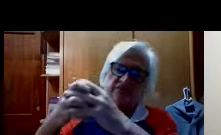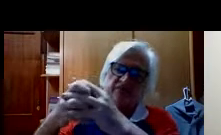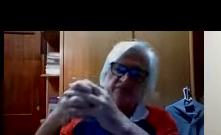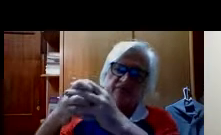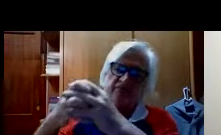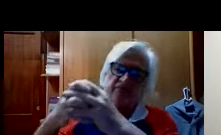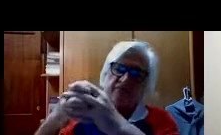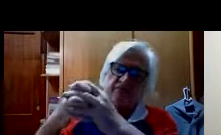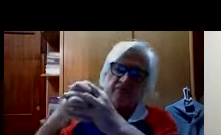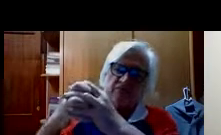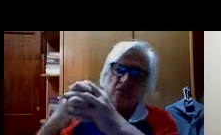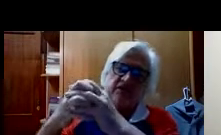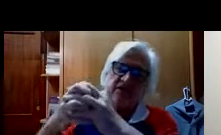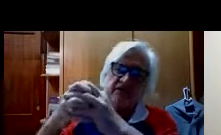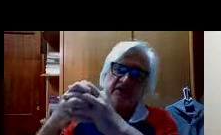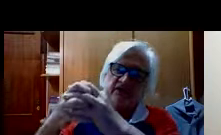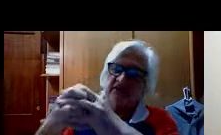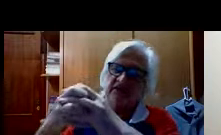um elétron